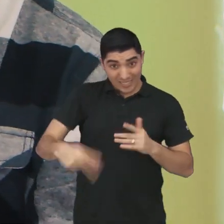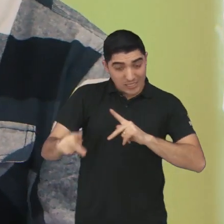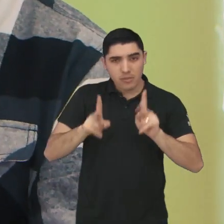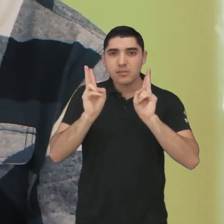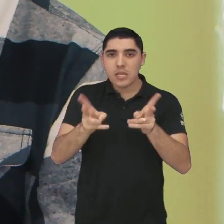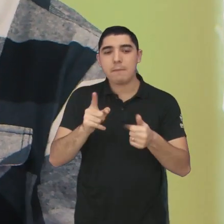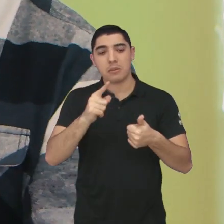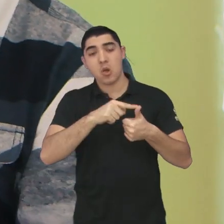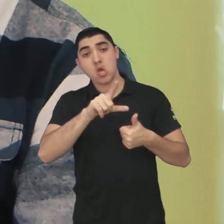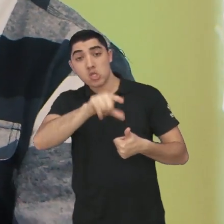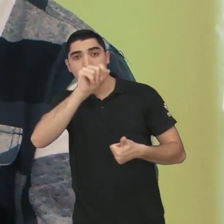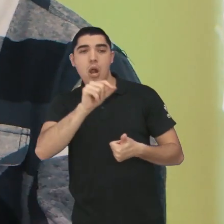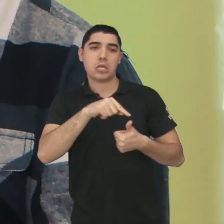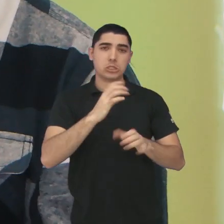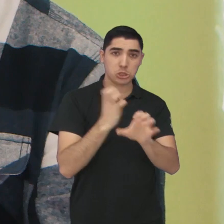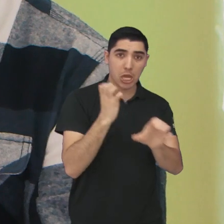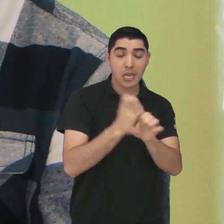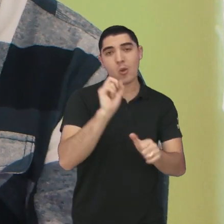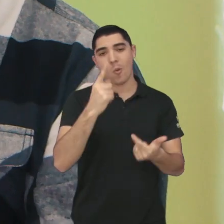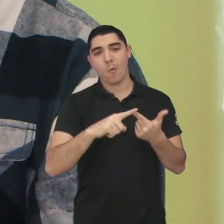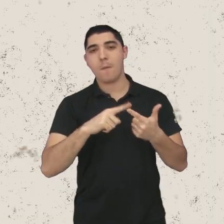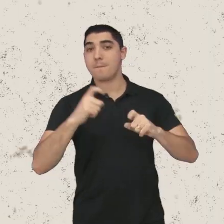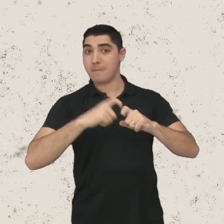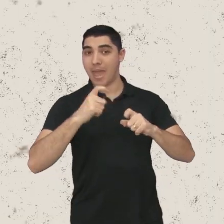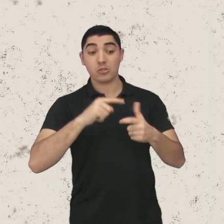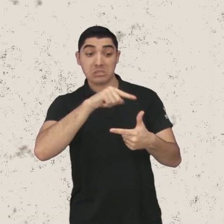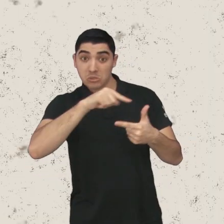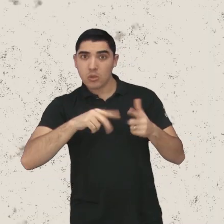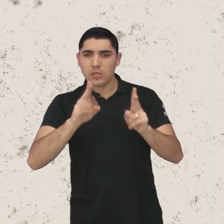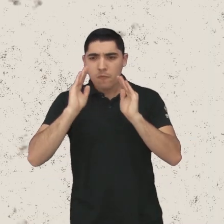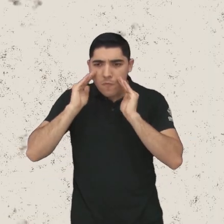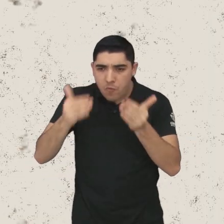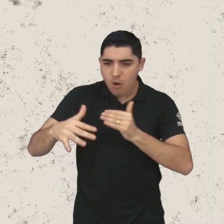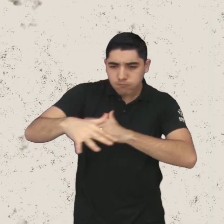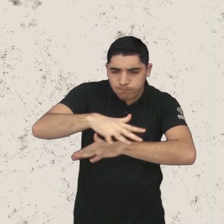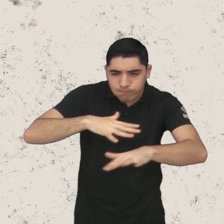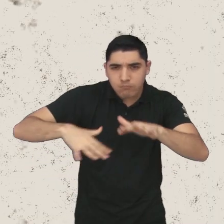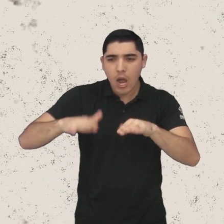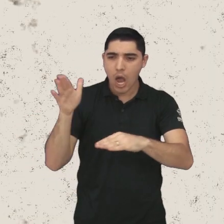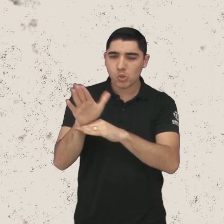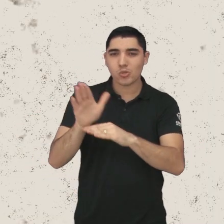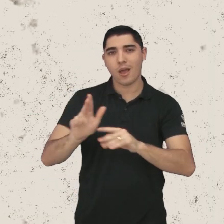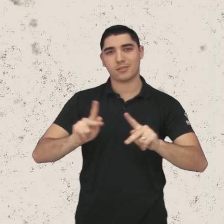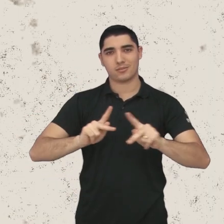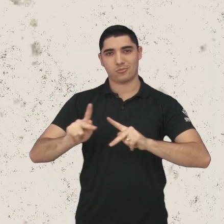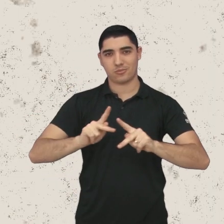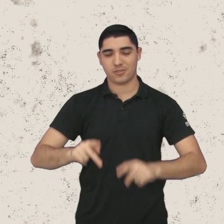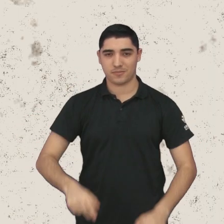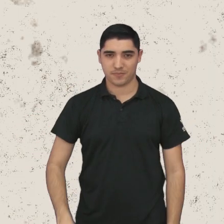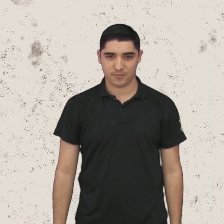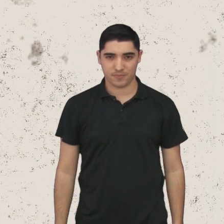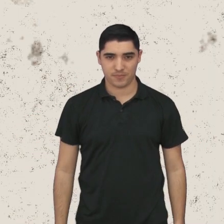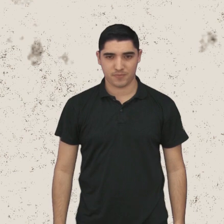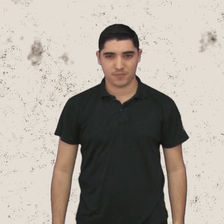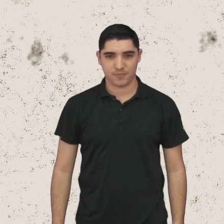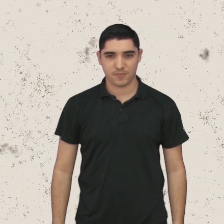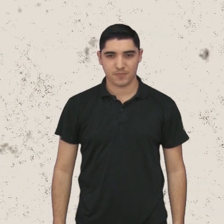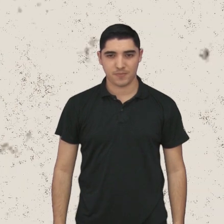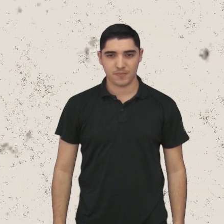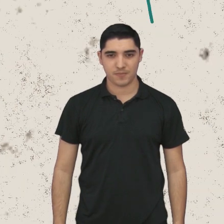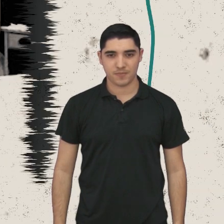interventor federal, ou seja, como se fosse o governador do estado, e o governador do estado vai apontando quem são esses prefeitos. E normalmente em São José ou